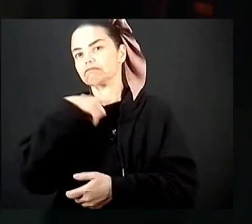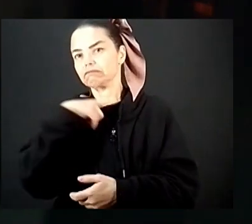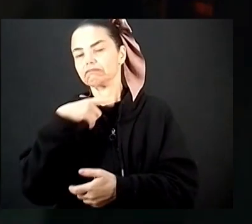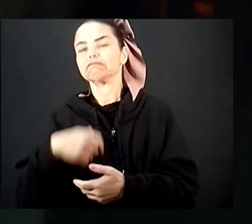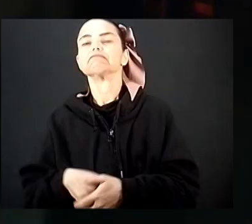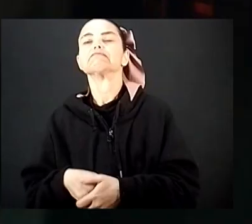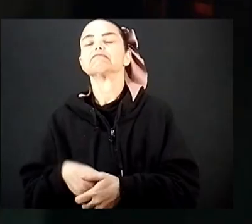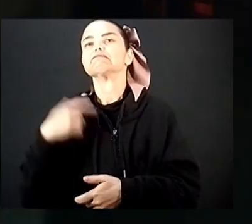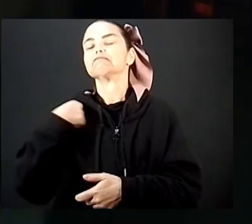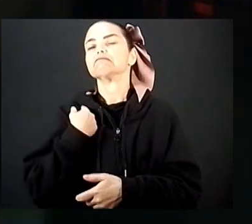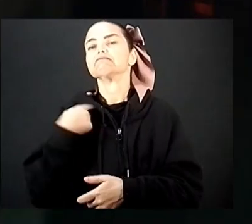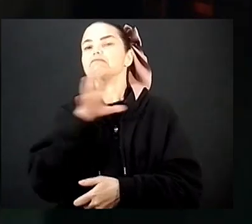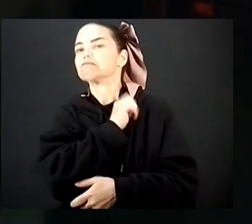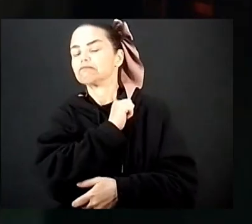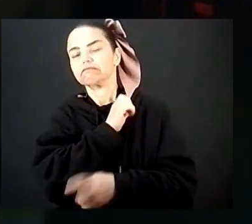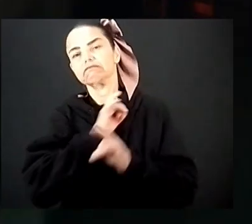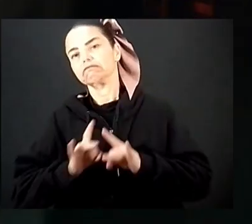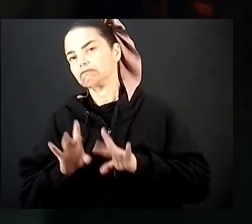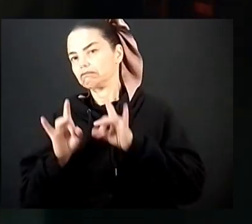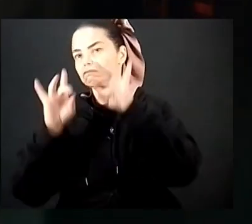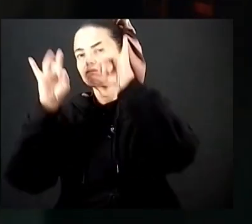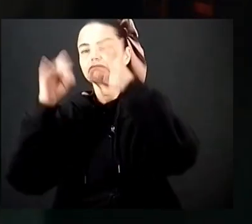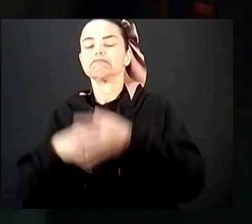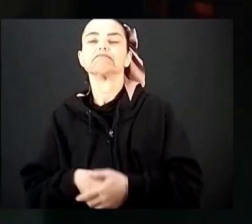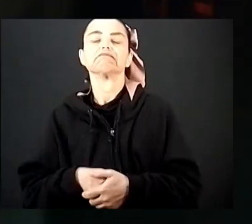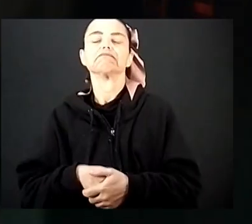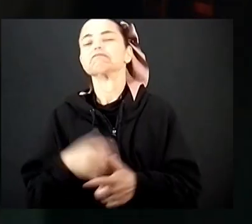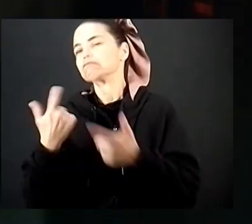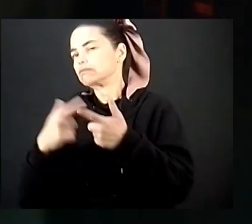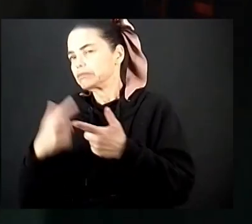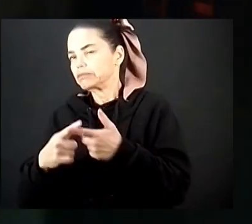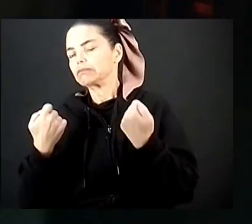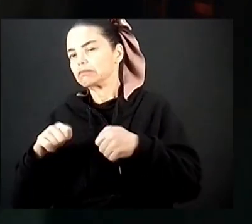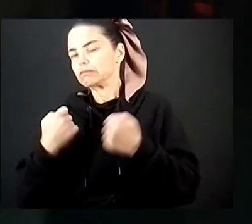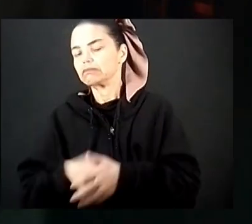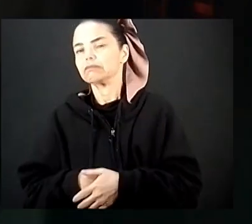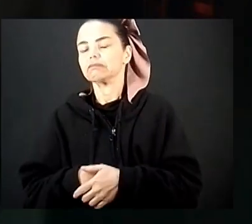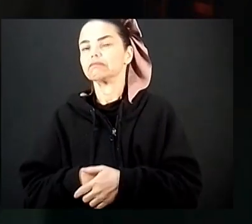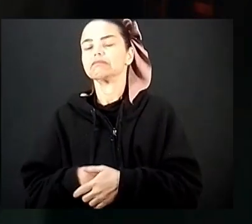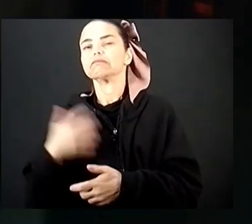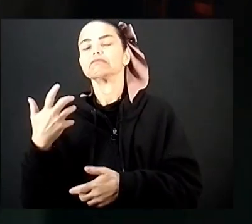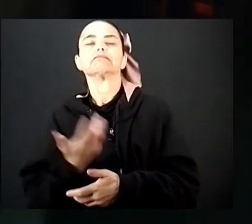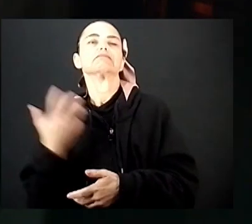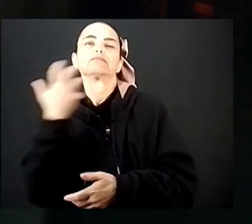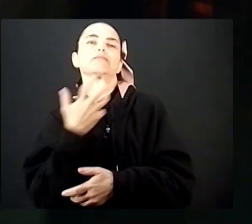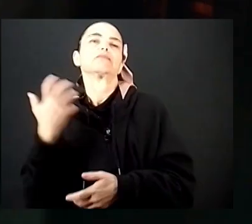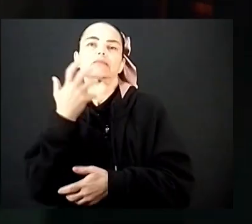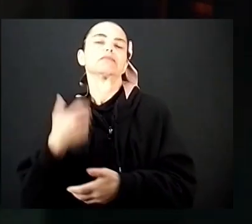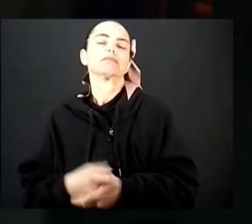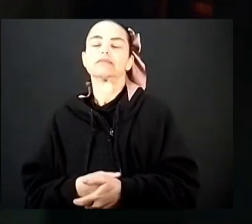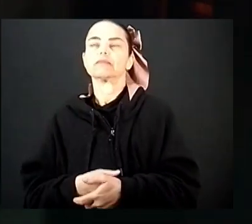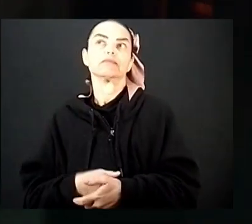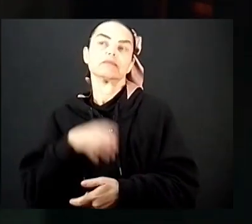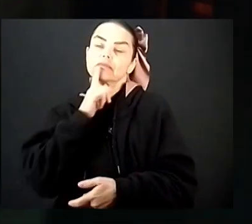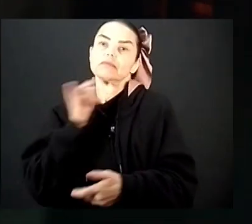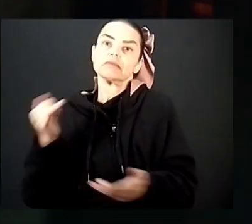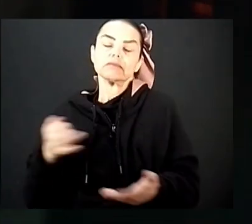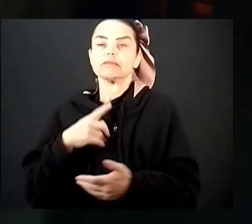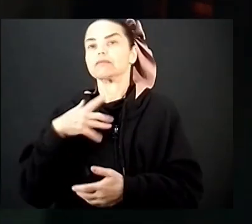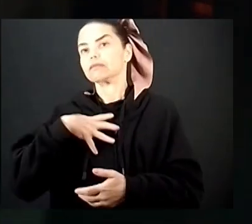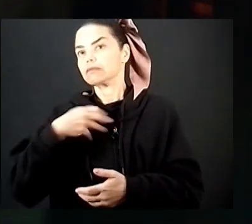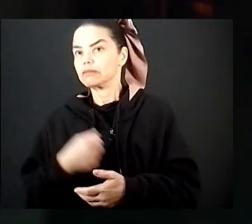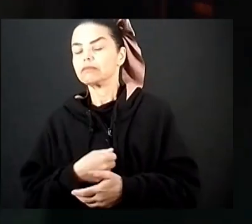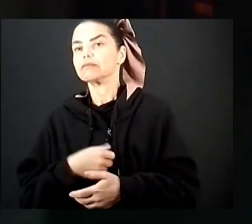daquele amor incondicional. Mas por que a gente precisa romantizar tanto assim? Somos pais e filhos, mas somos